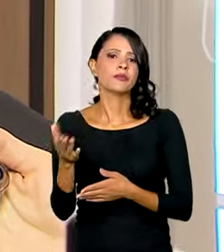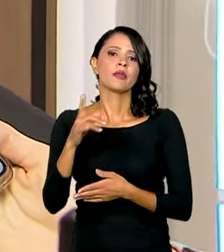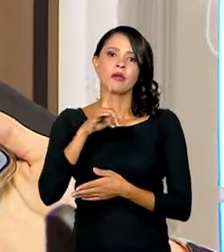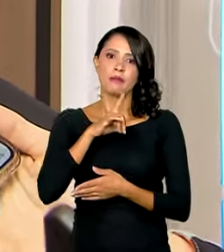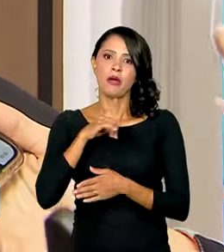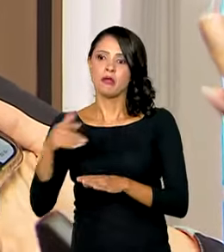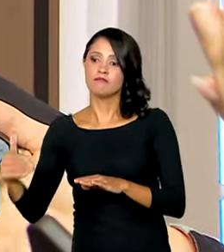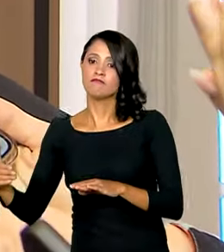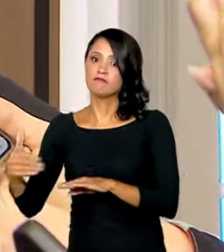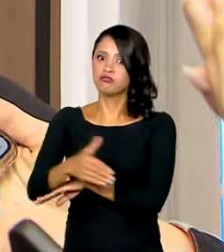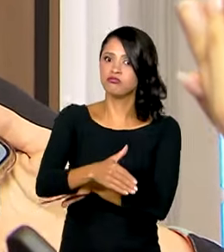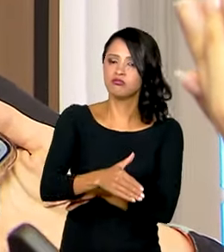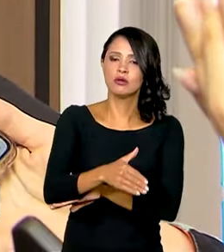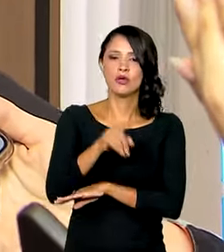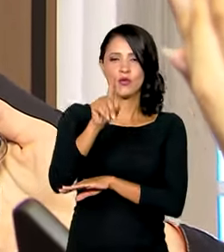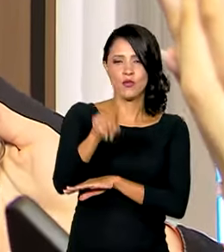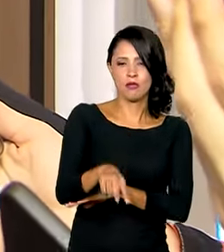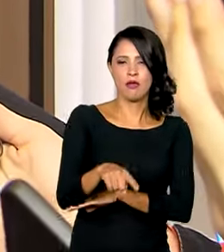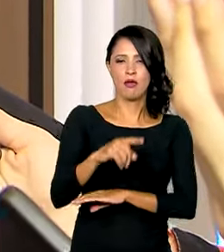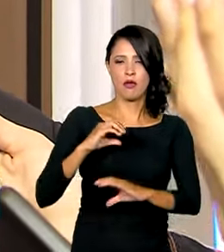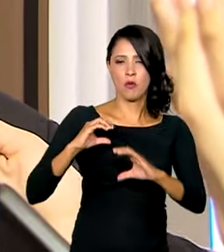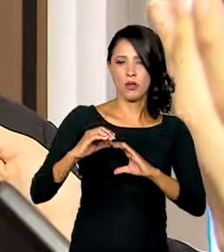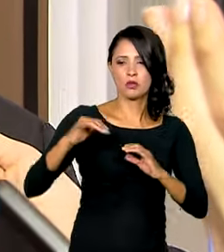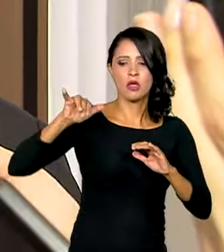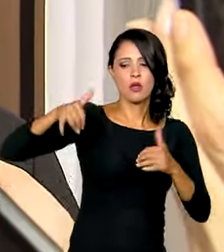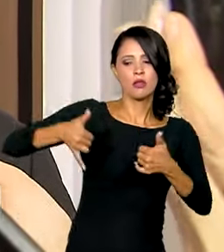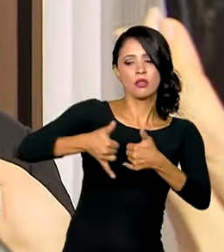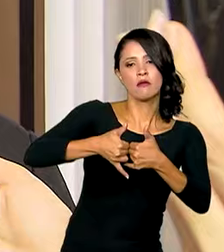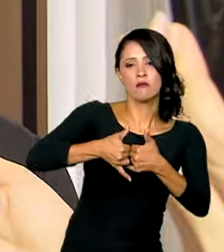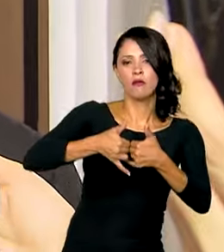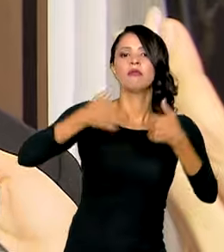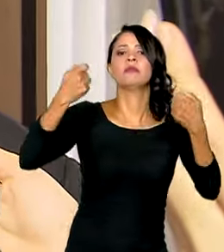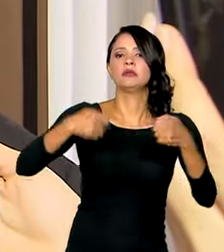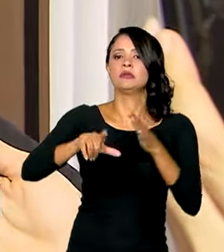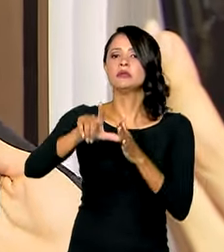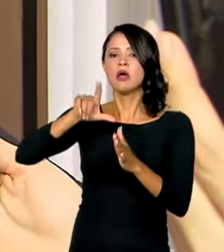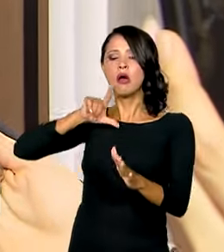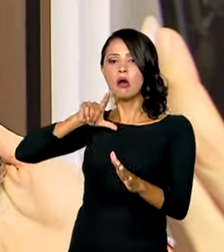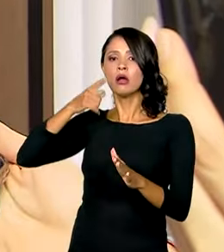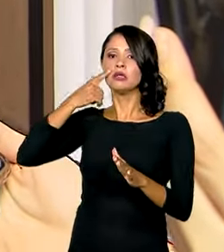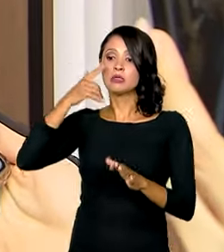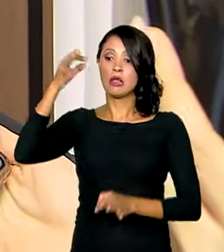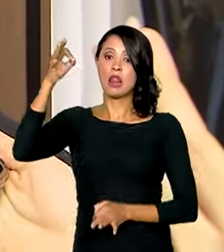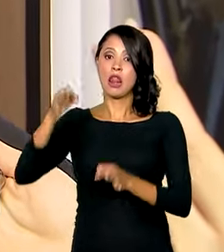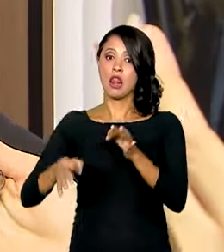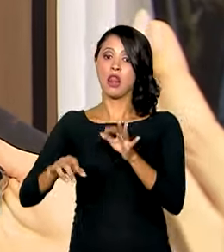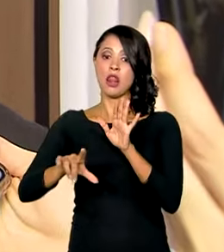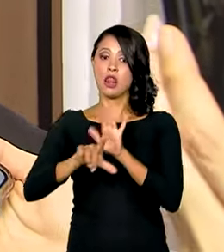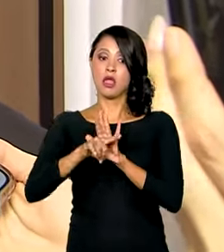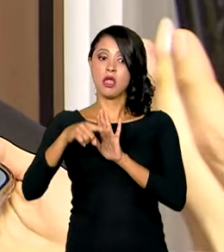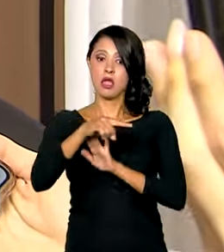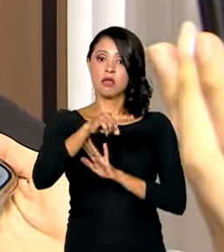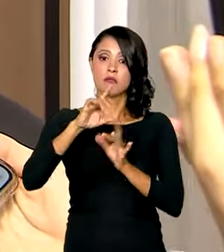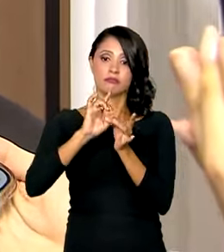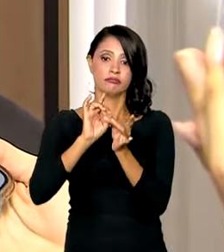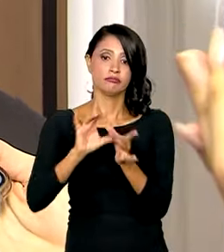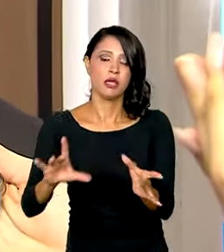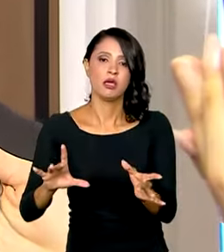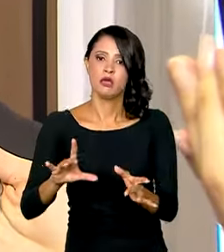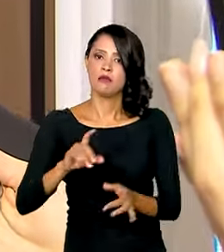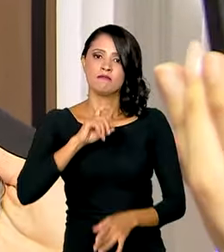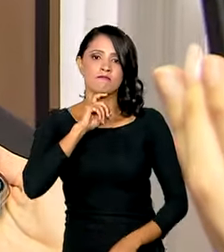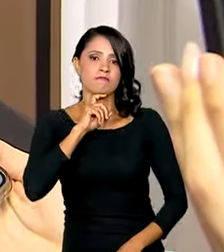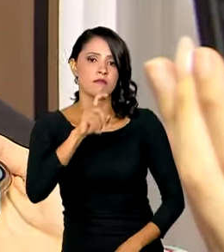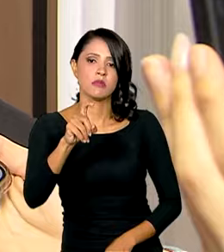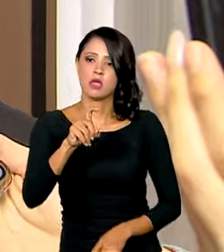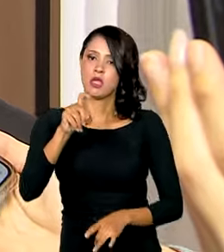haver invasão no que se refere a comunicações telefônicas, é preciso que haja um procedimento legal. Então ninguém, absolutamente